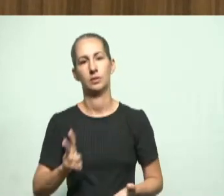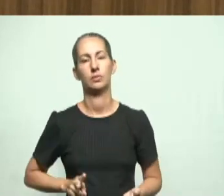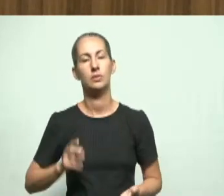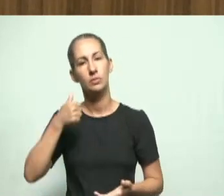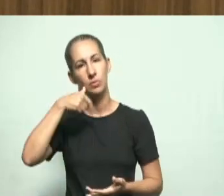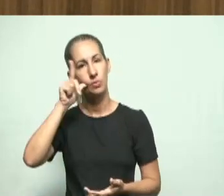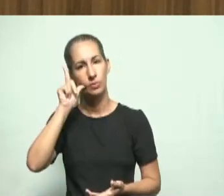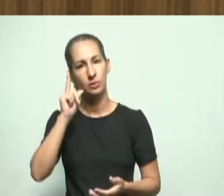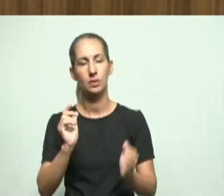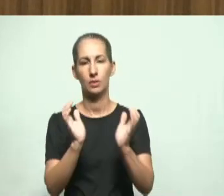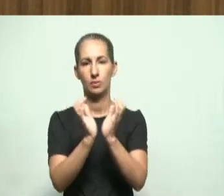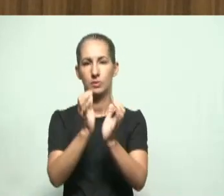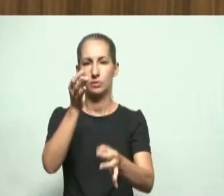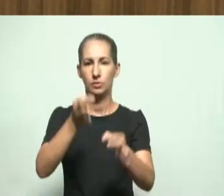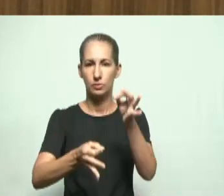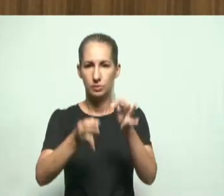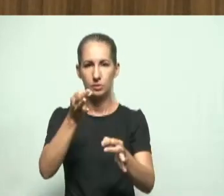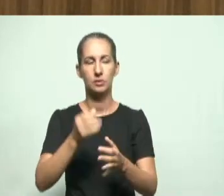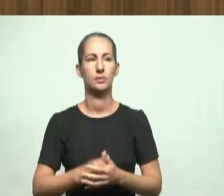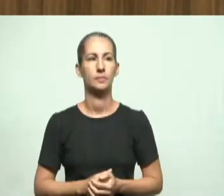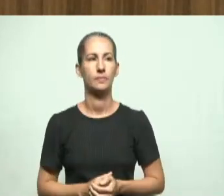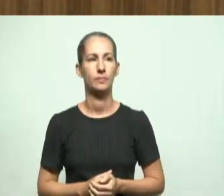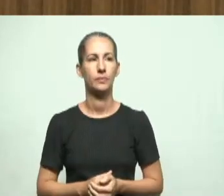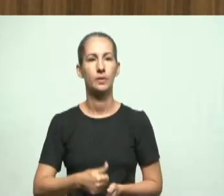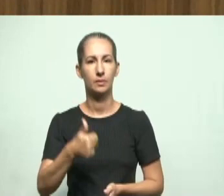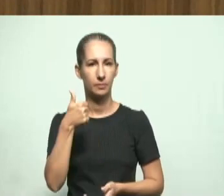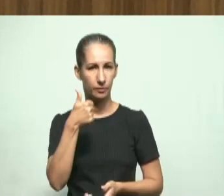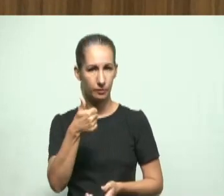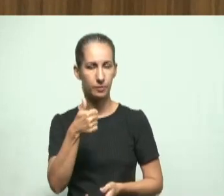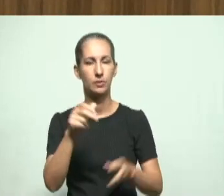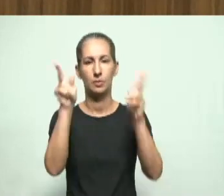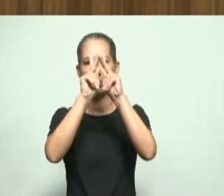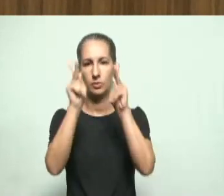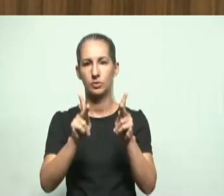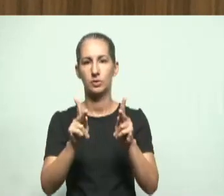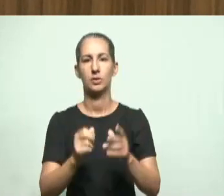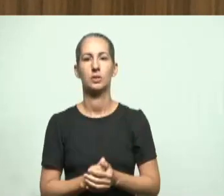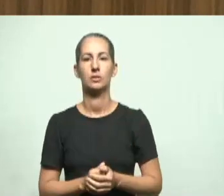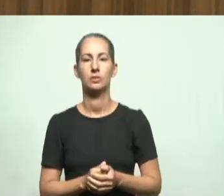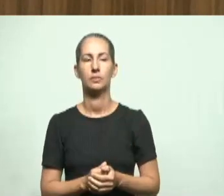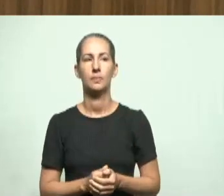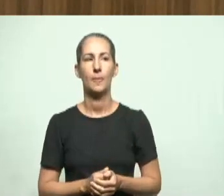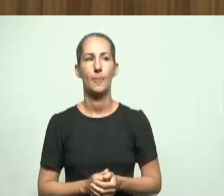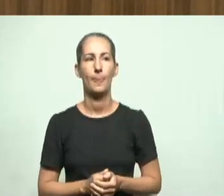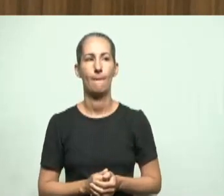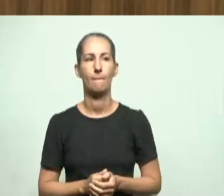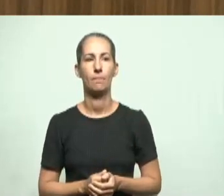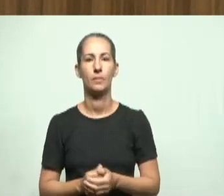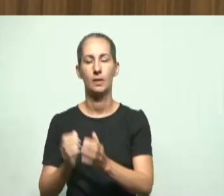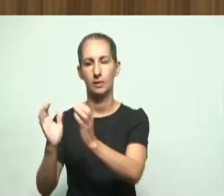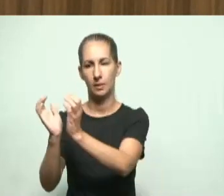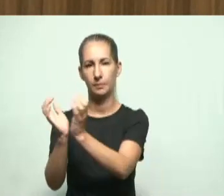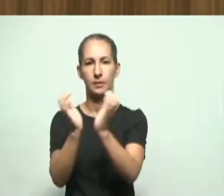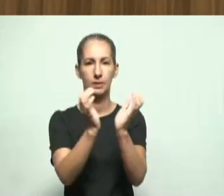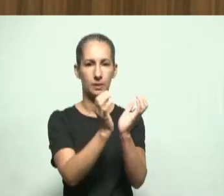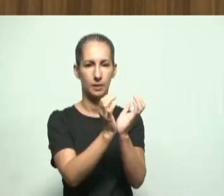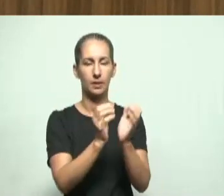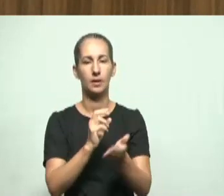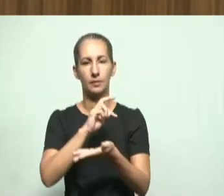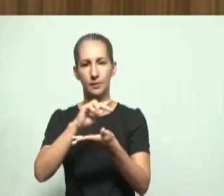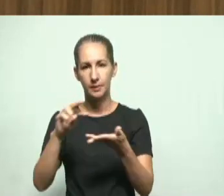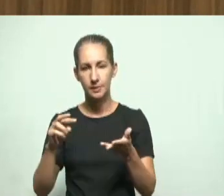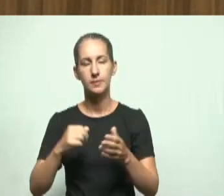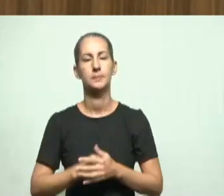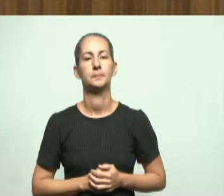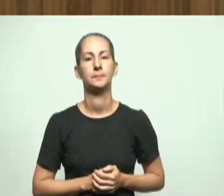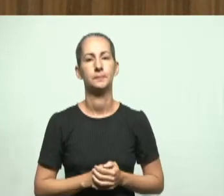ontem na Comissão de Justiça nós aprovamos um projeto de nossa autoria e vai tramitar, obviamente, nas demais